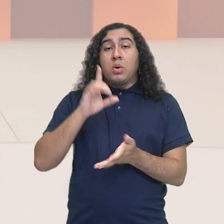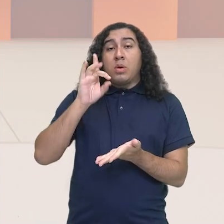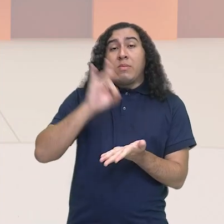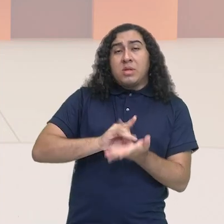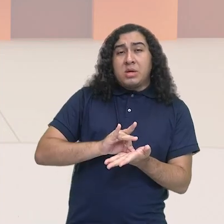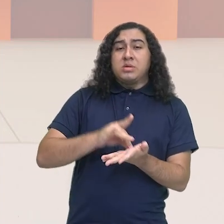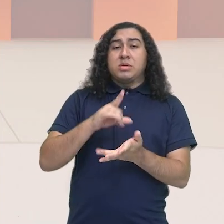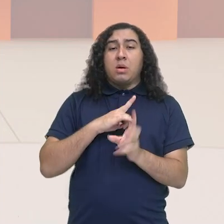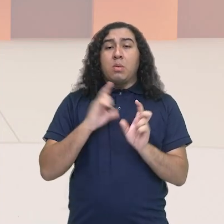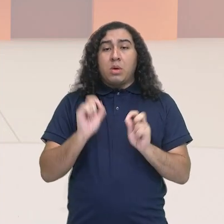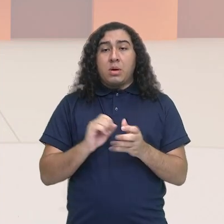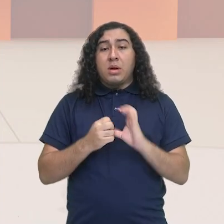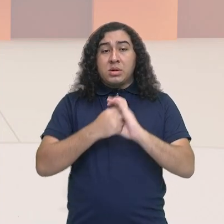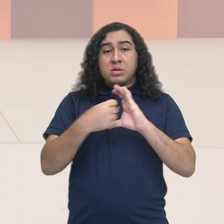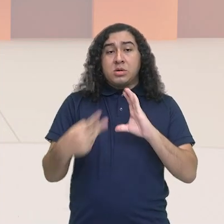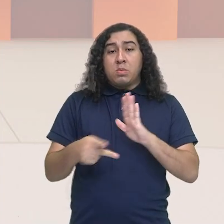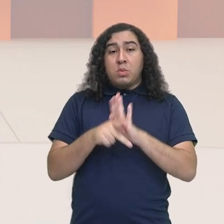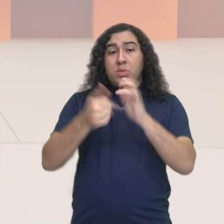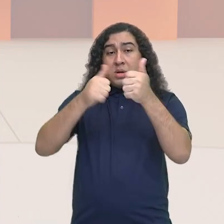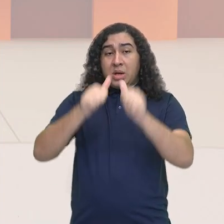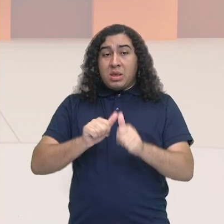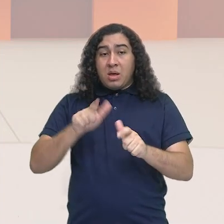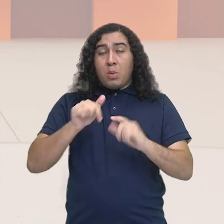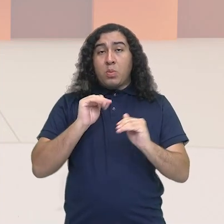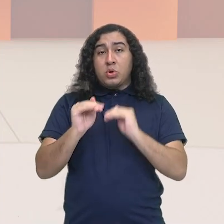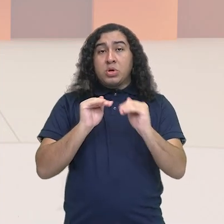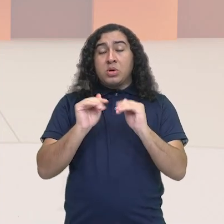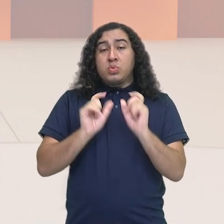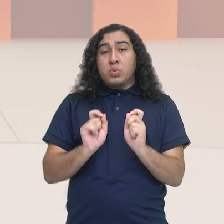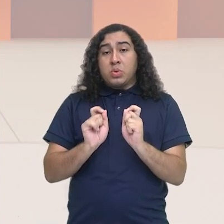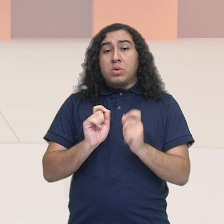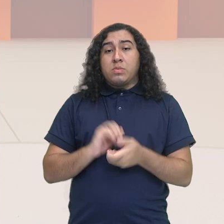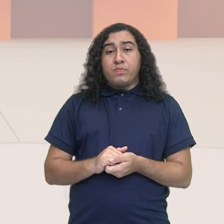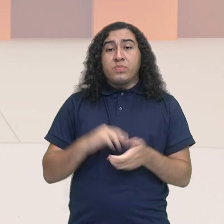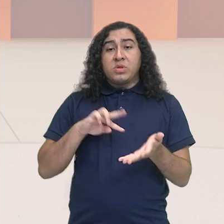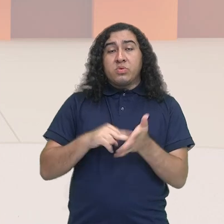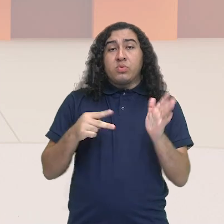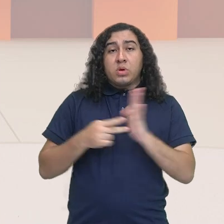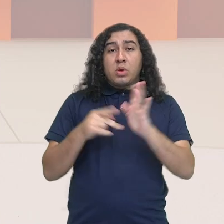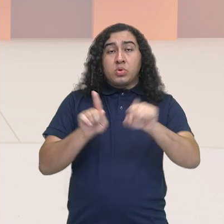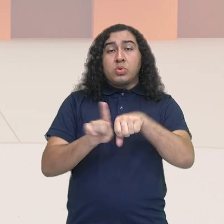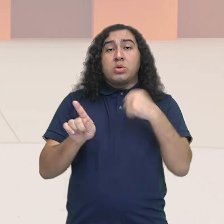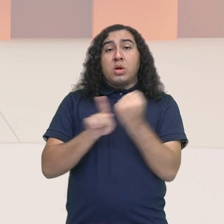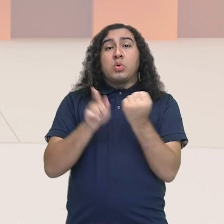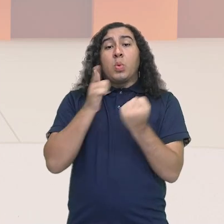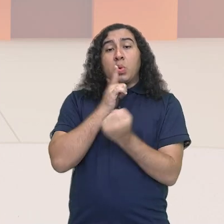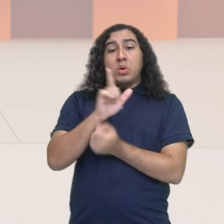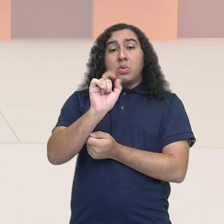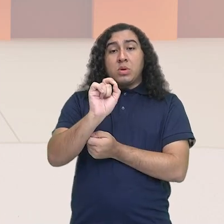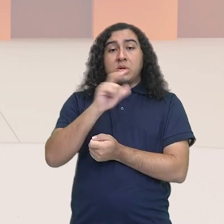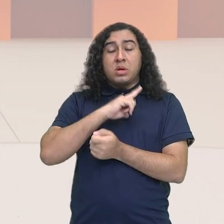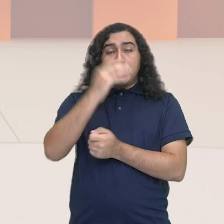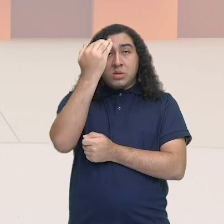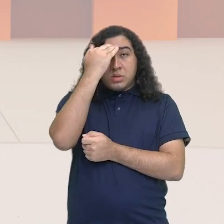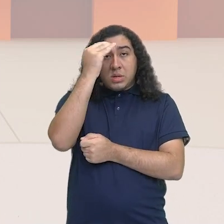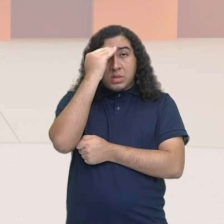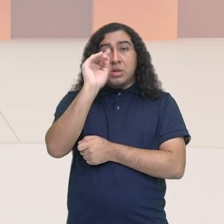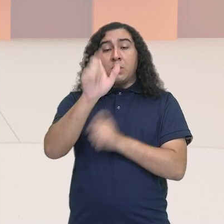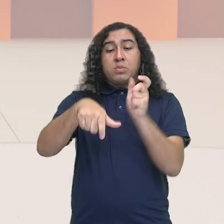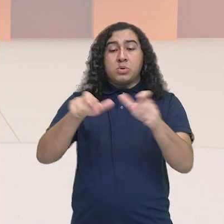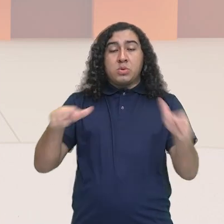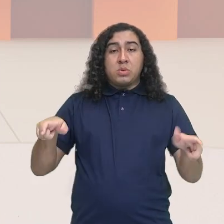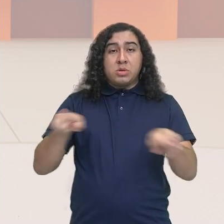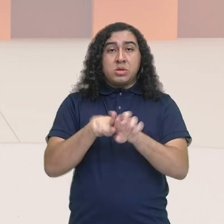os parâmetros de análise do processo pelo qual a sociedade concebe os indivíduos e